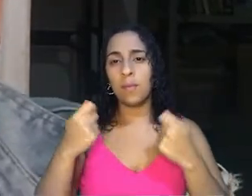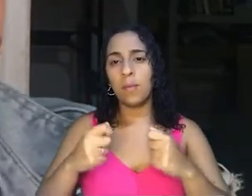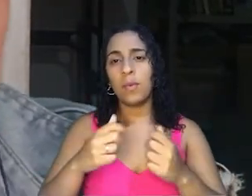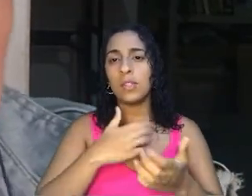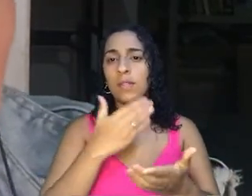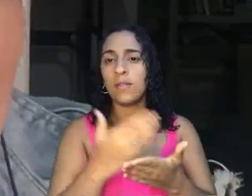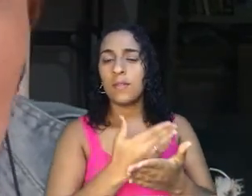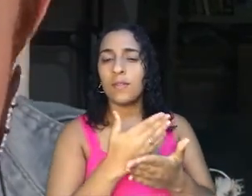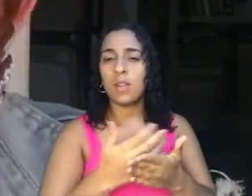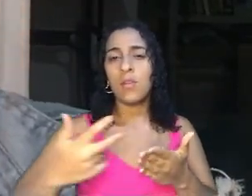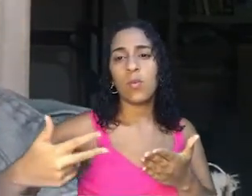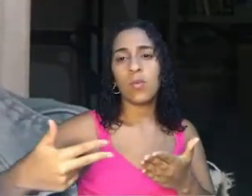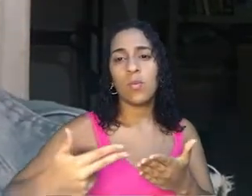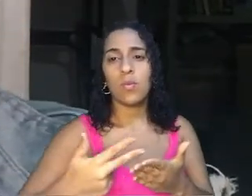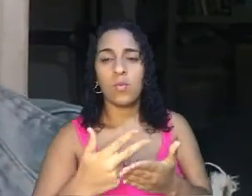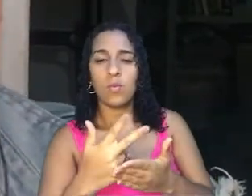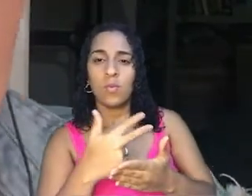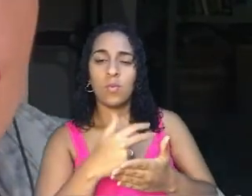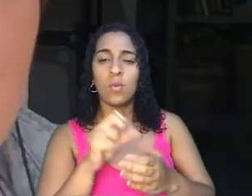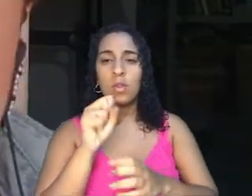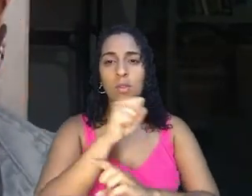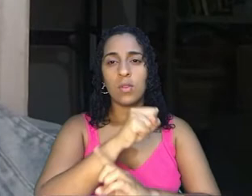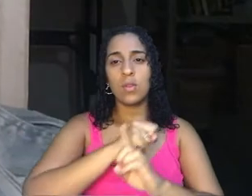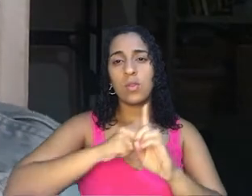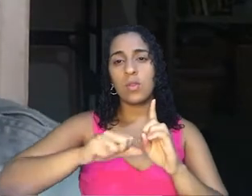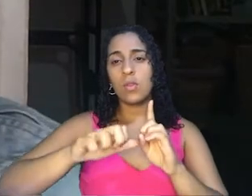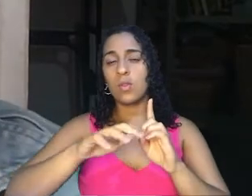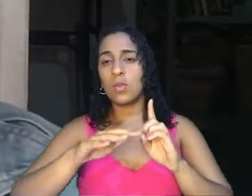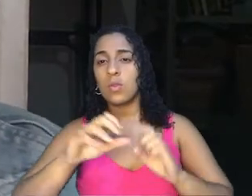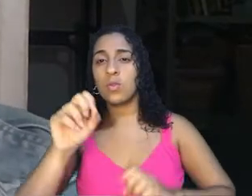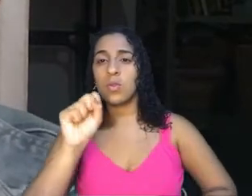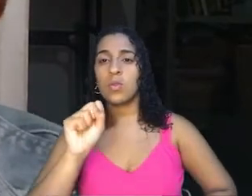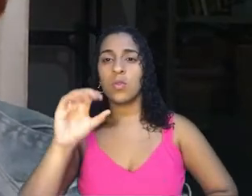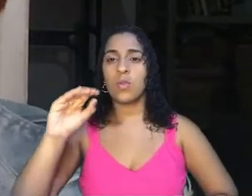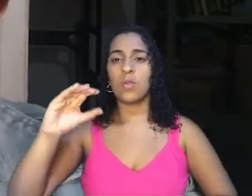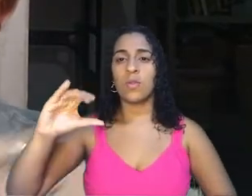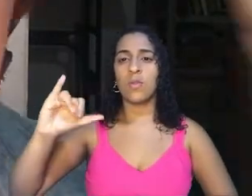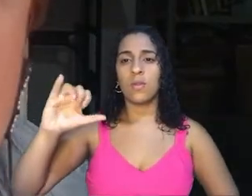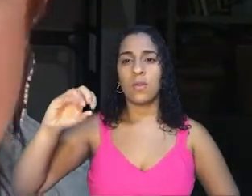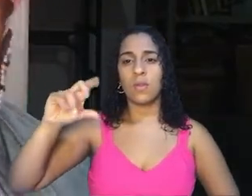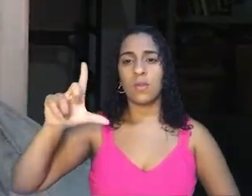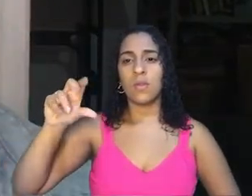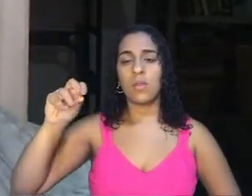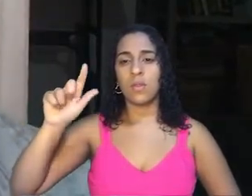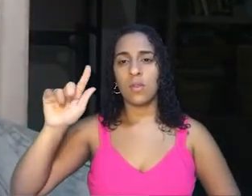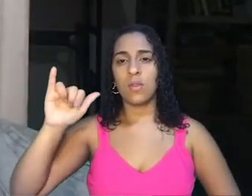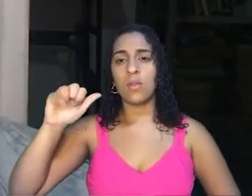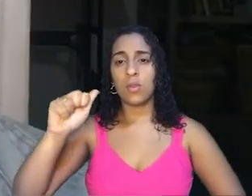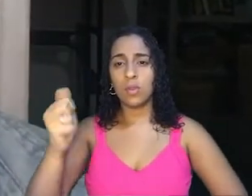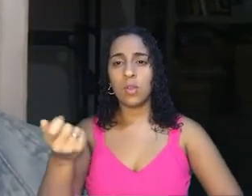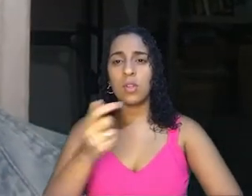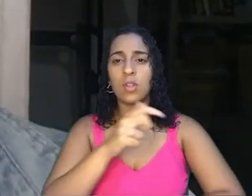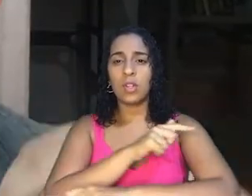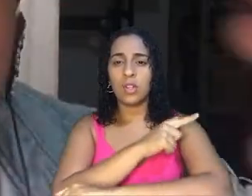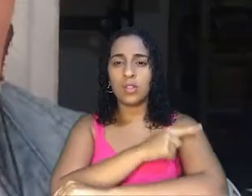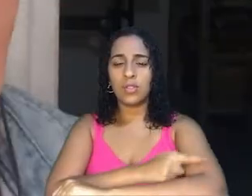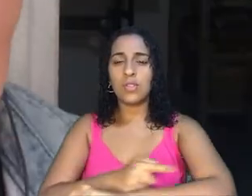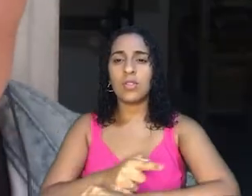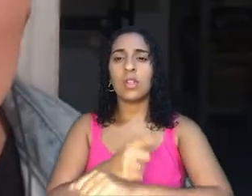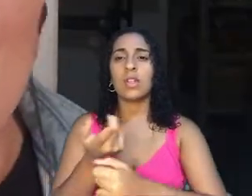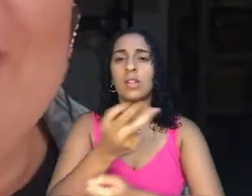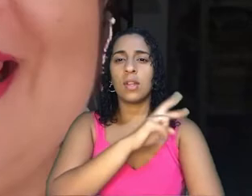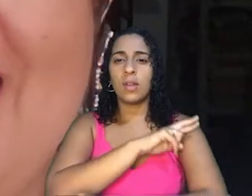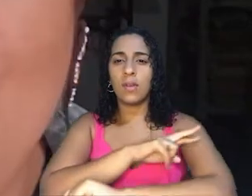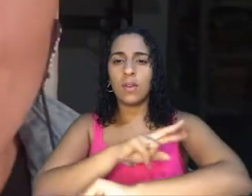recorte interdisciplinares com sociologia né conta gênero etnia pode ser